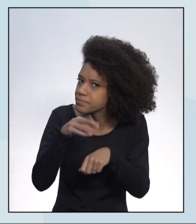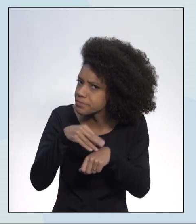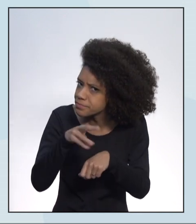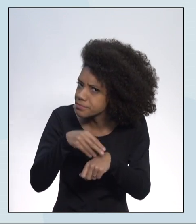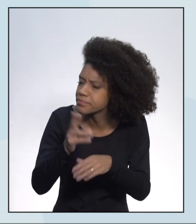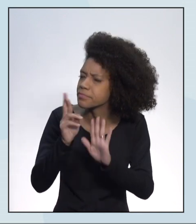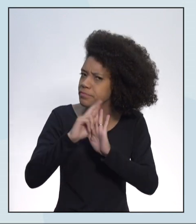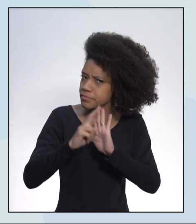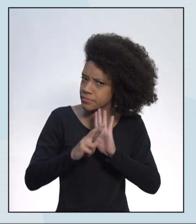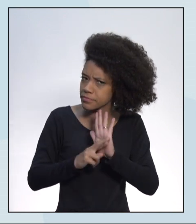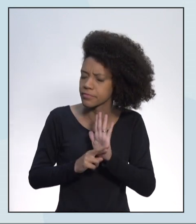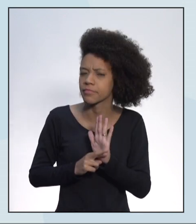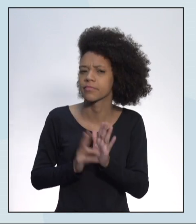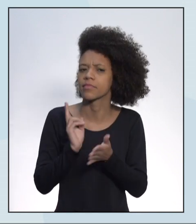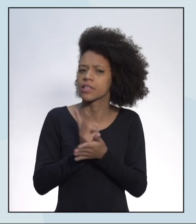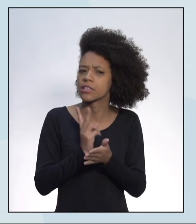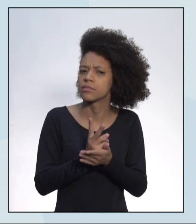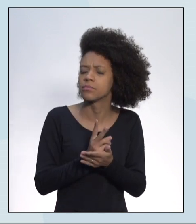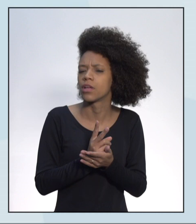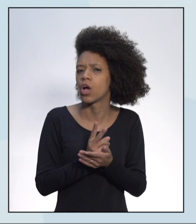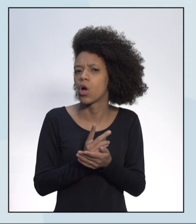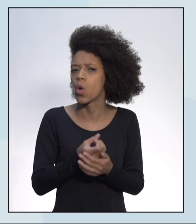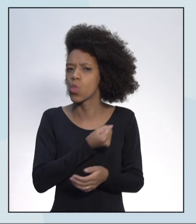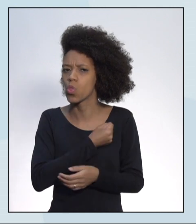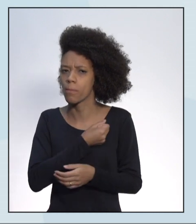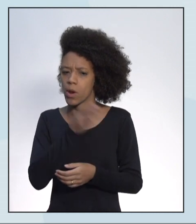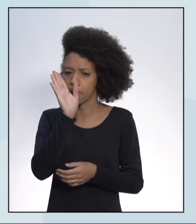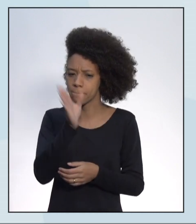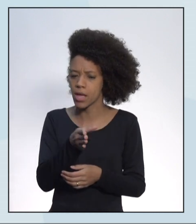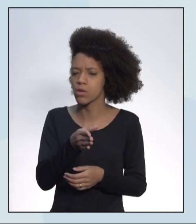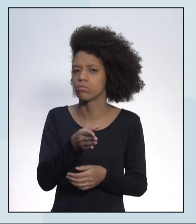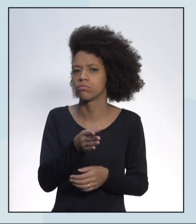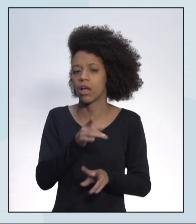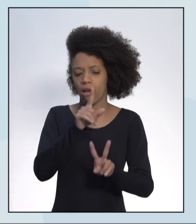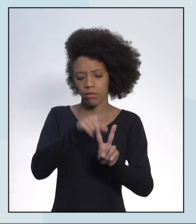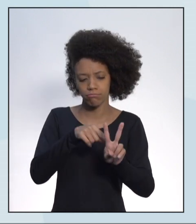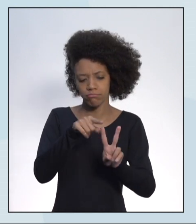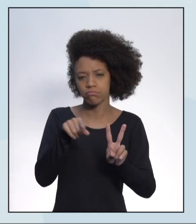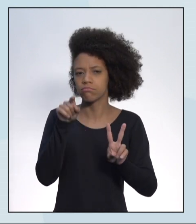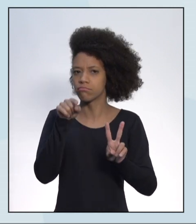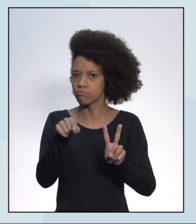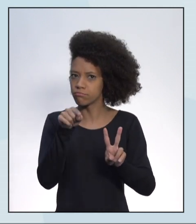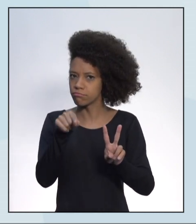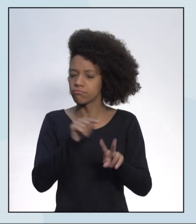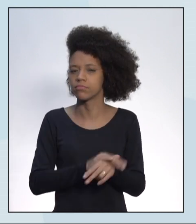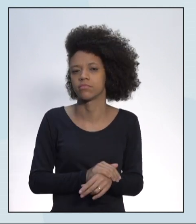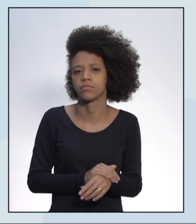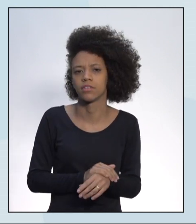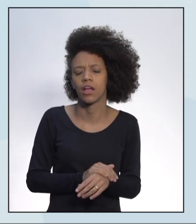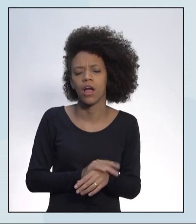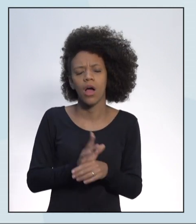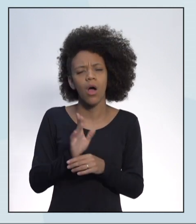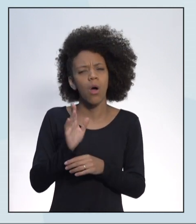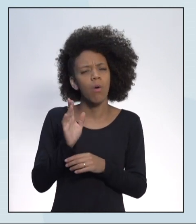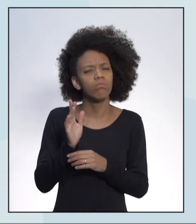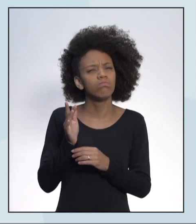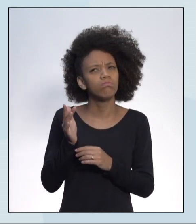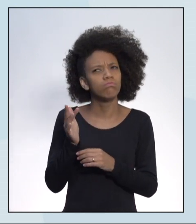como regra, toda vez que um número tiver elevado a meio, é a raiz quadrada desse número. Certo? Uma vez eu respondi